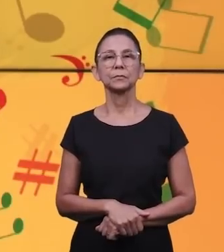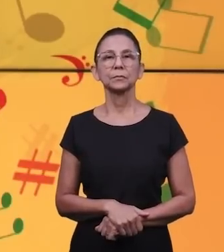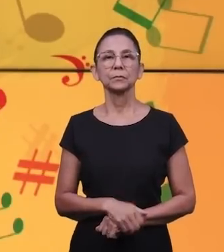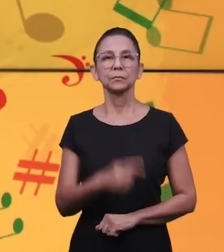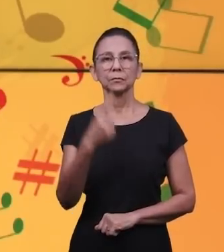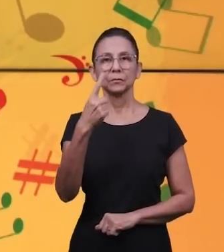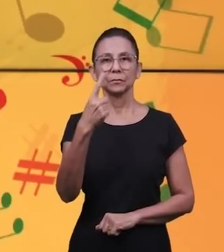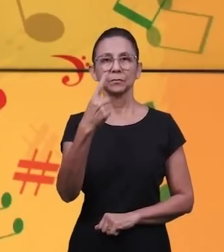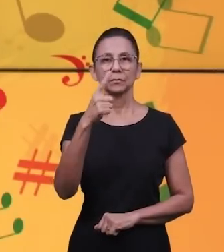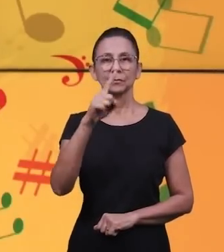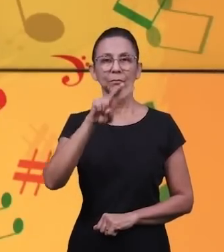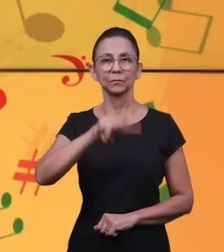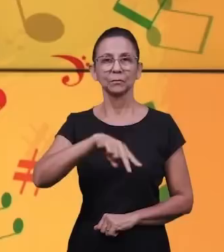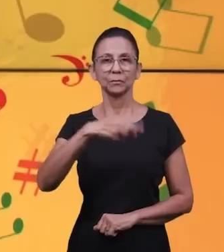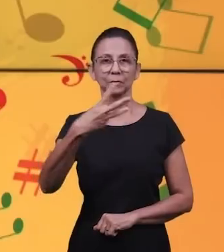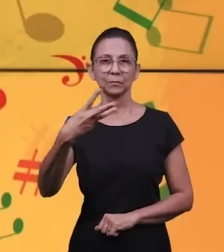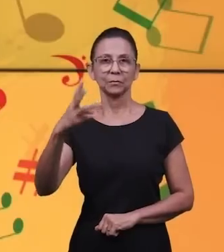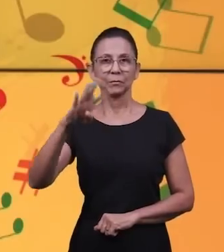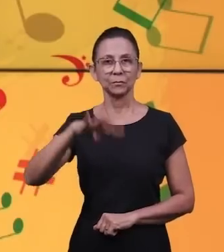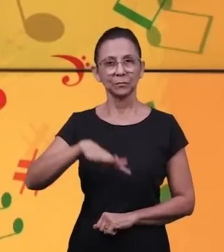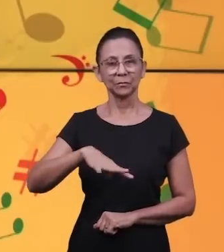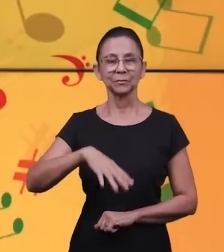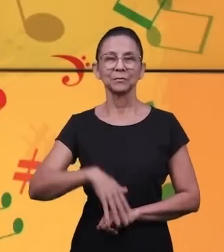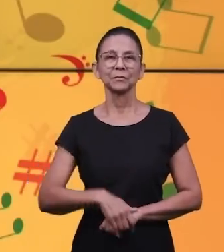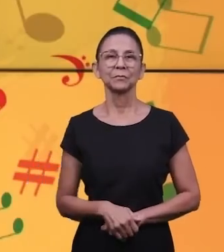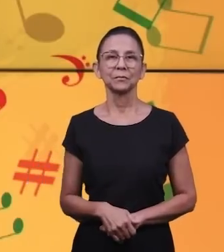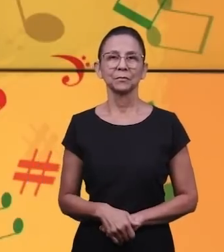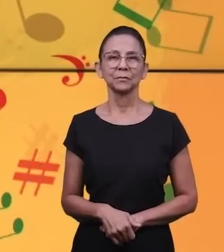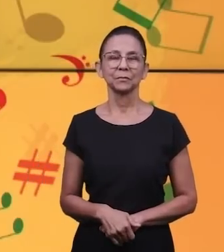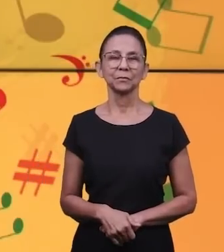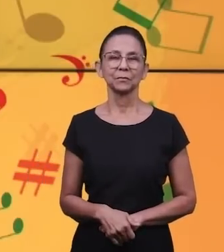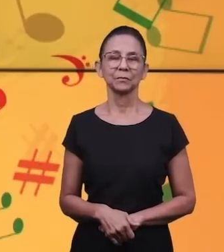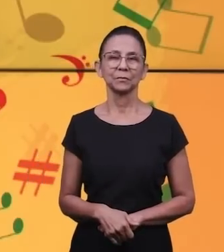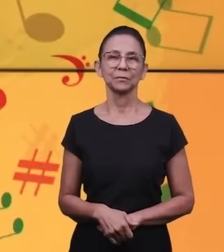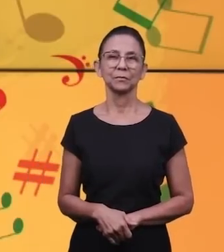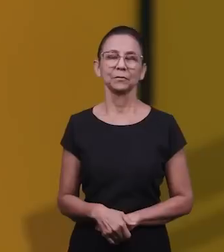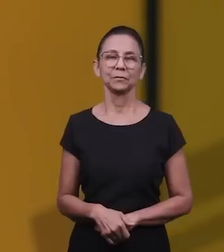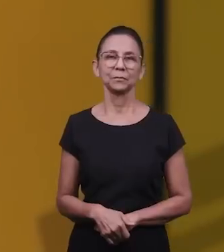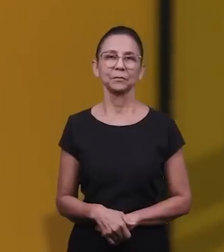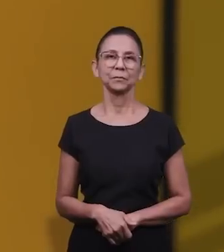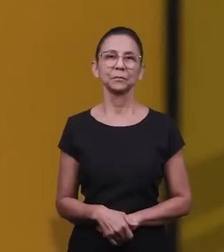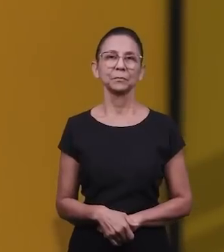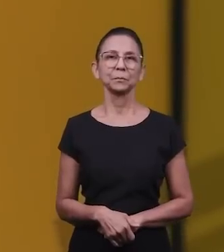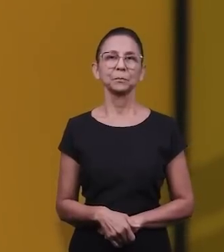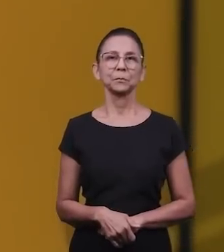entrar. Um, dois, três,